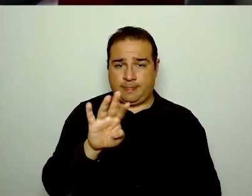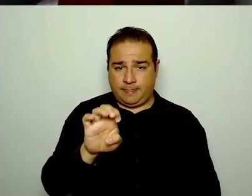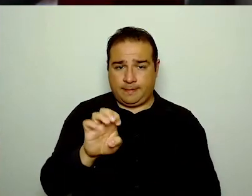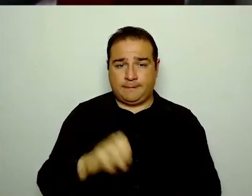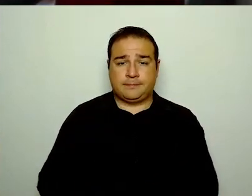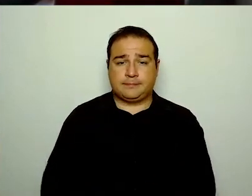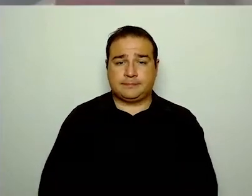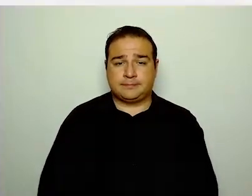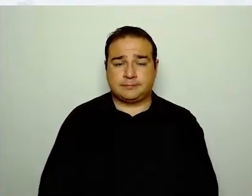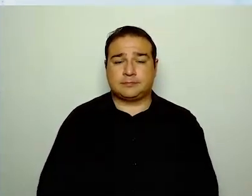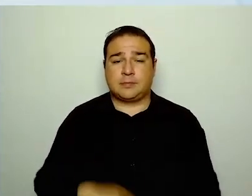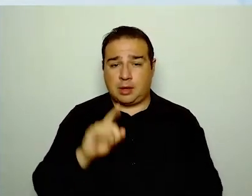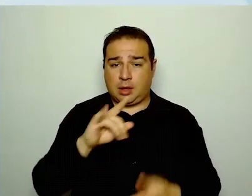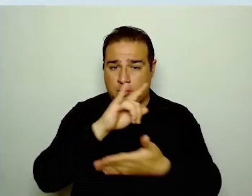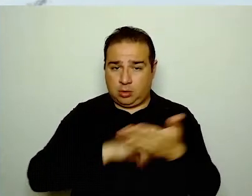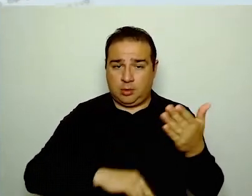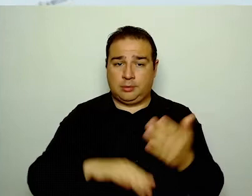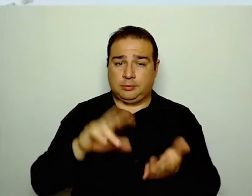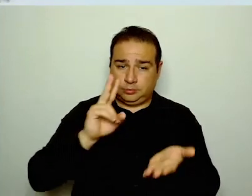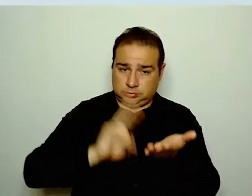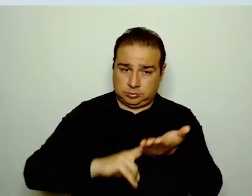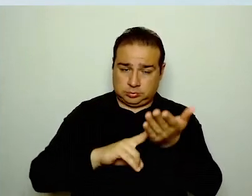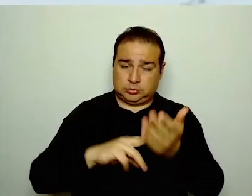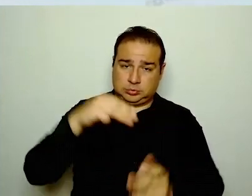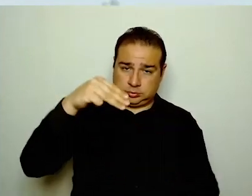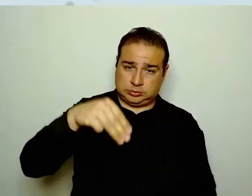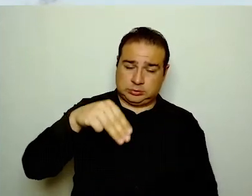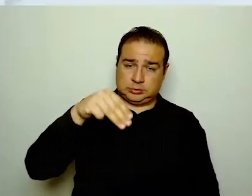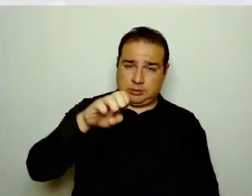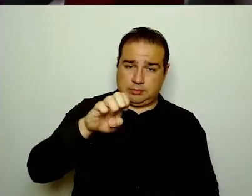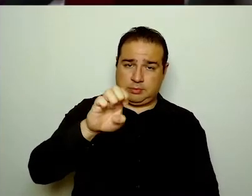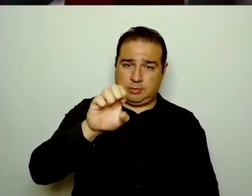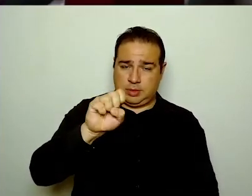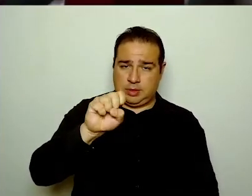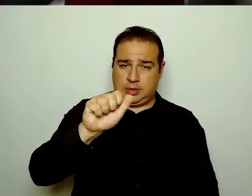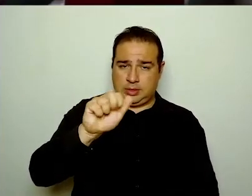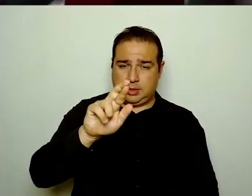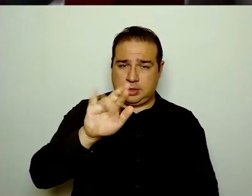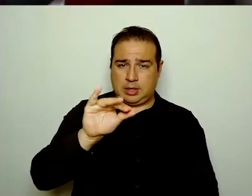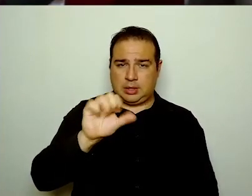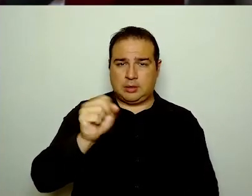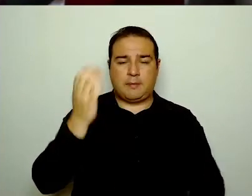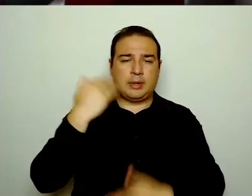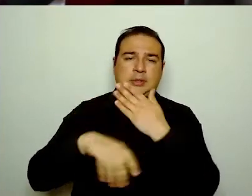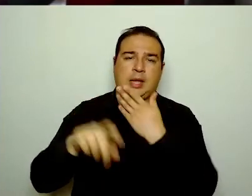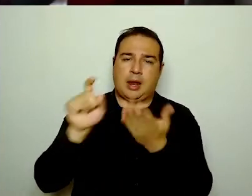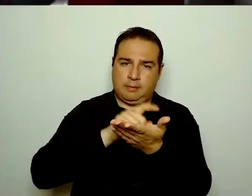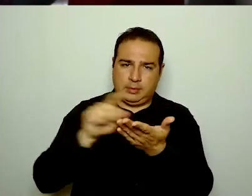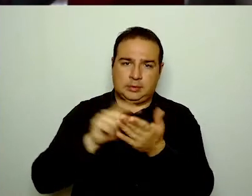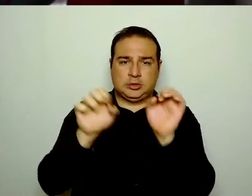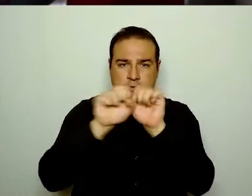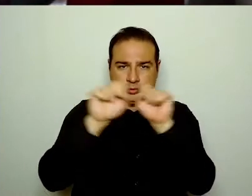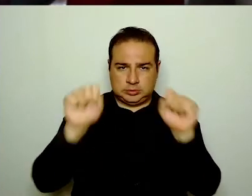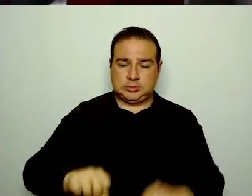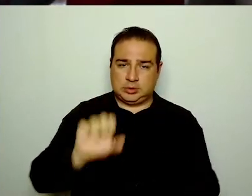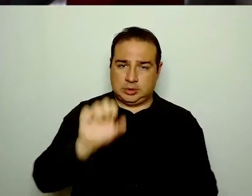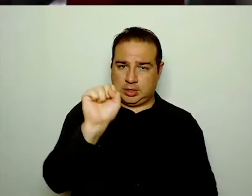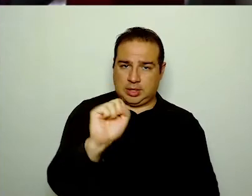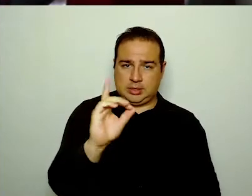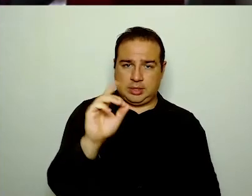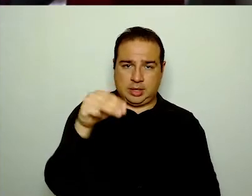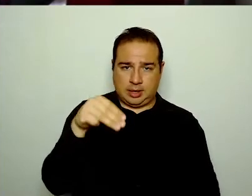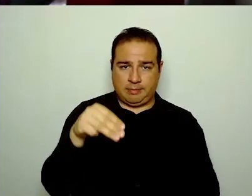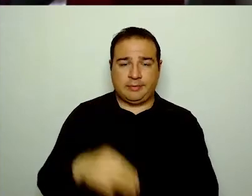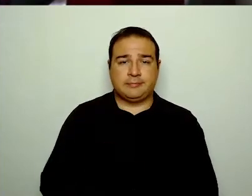arquivo do TRE. Este é um documento, uma carta de mesários, que à época era impressa por esse